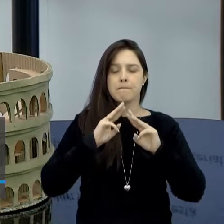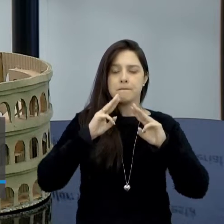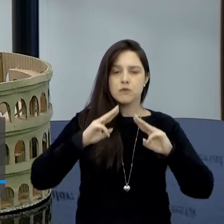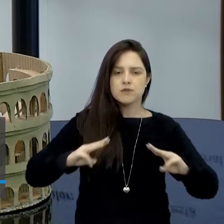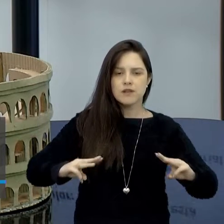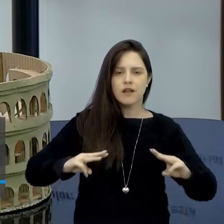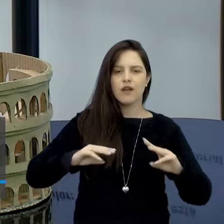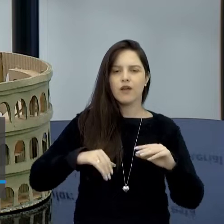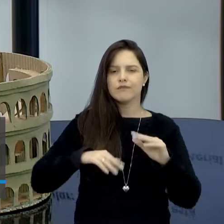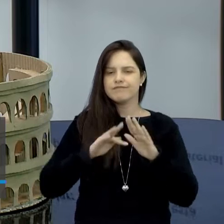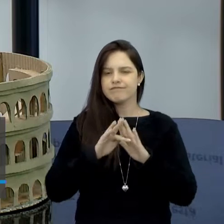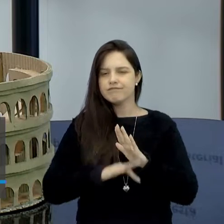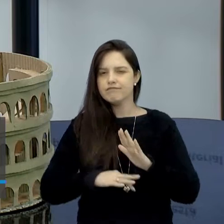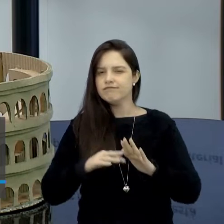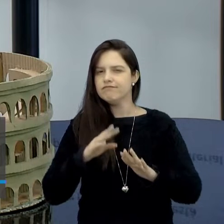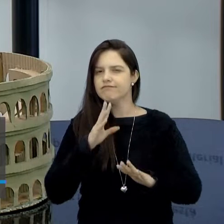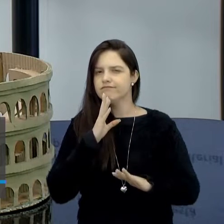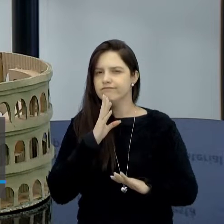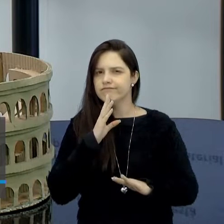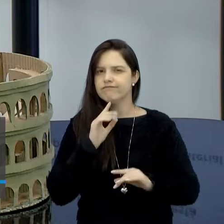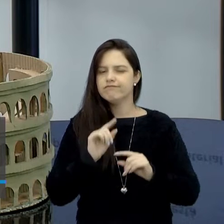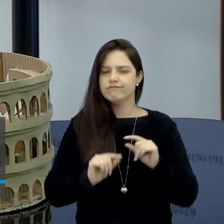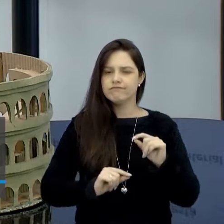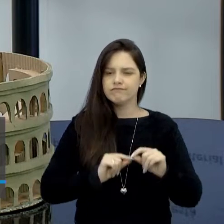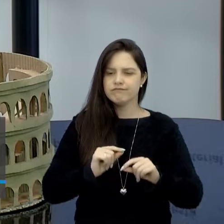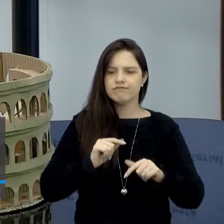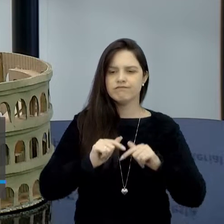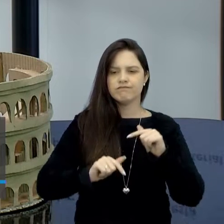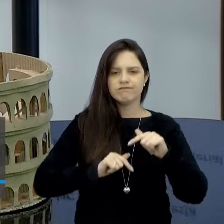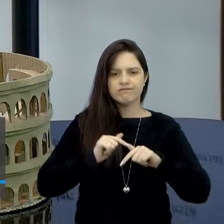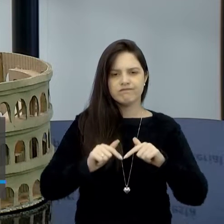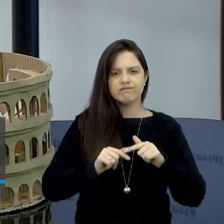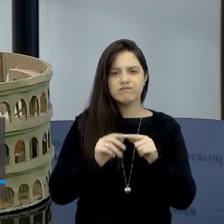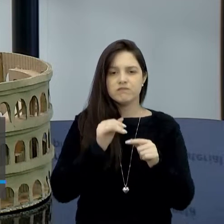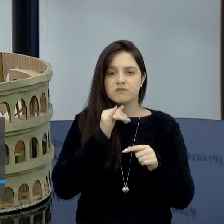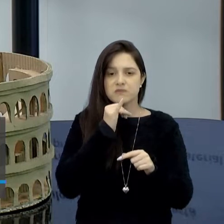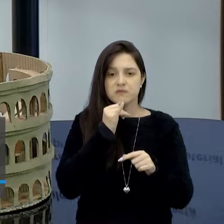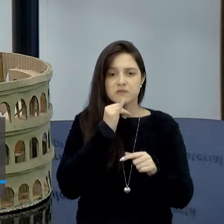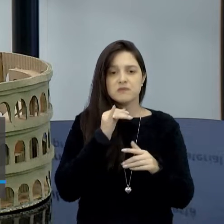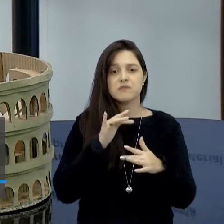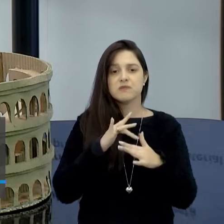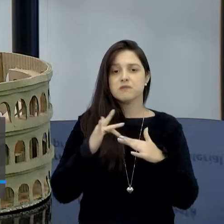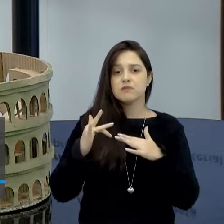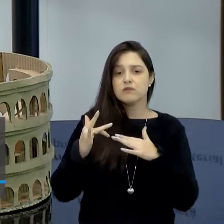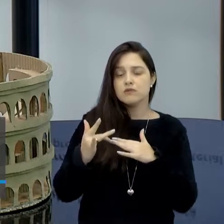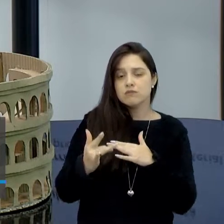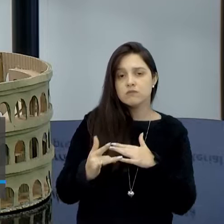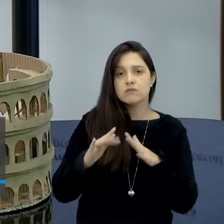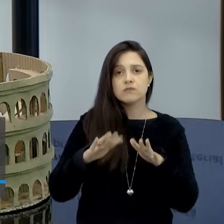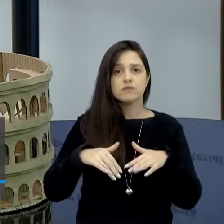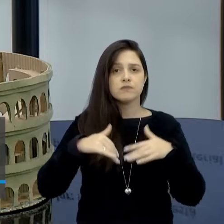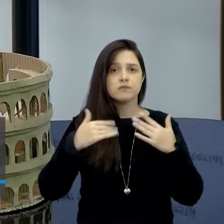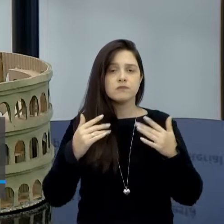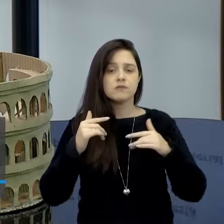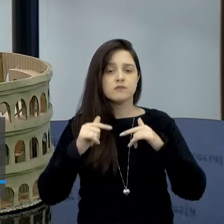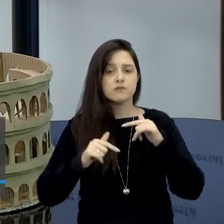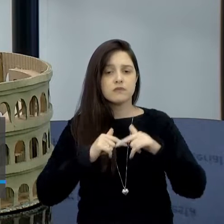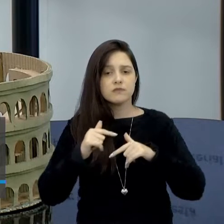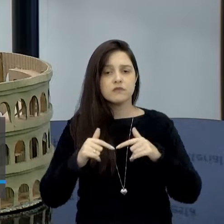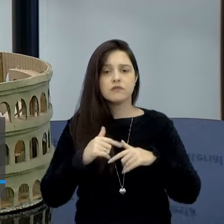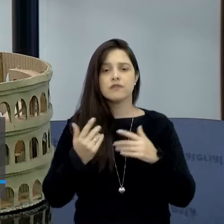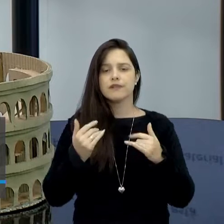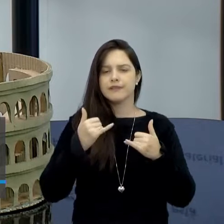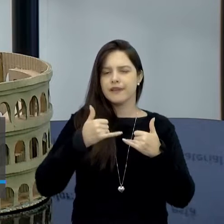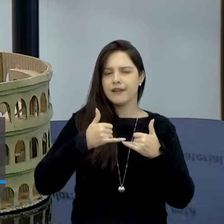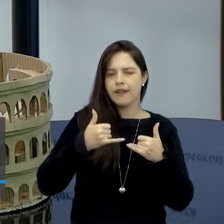acervos, ou até mesmo conhecer. Mesmo que você for trabalhar, por exemplo, em mídias, né? Você vai trabalhar em mídias, olha, eu quero trabalhar na